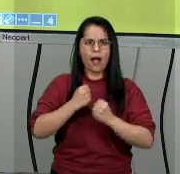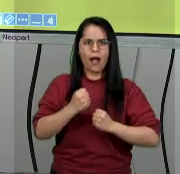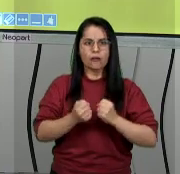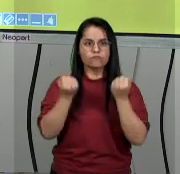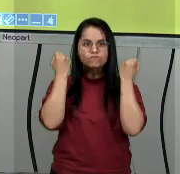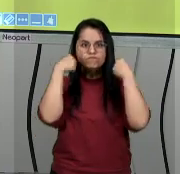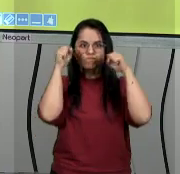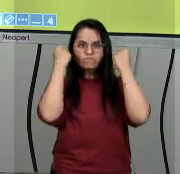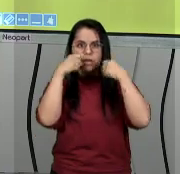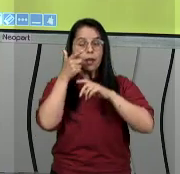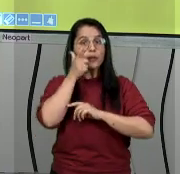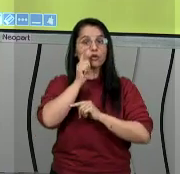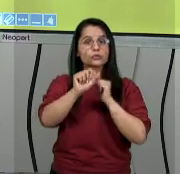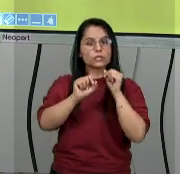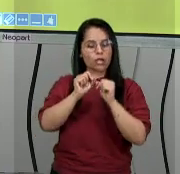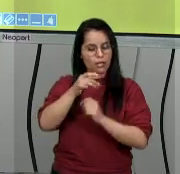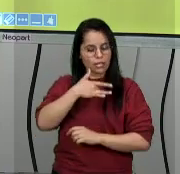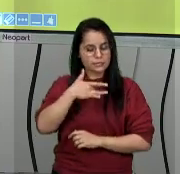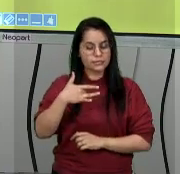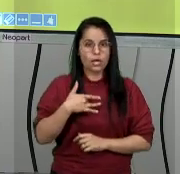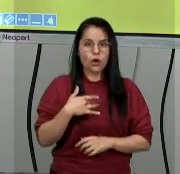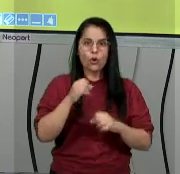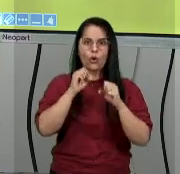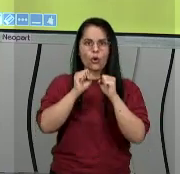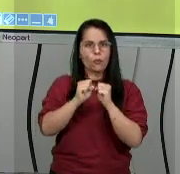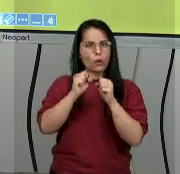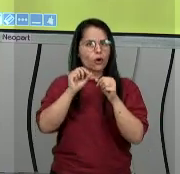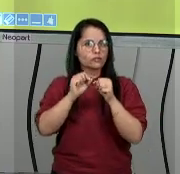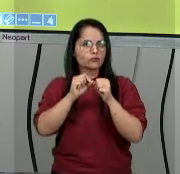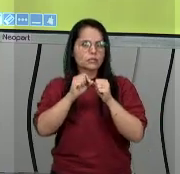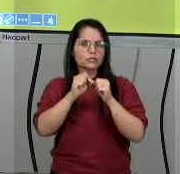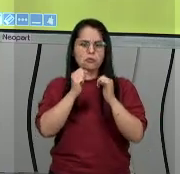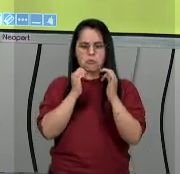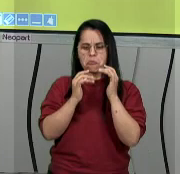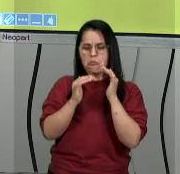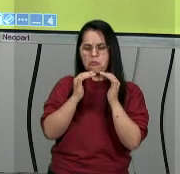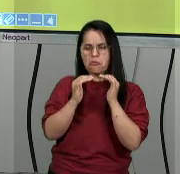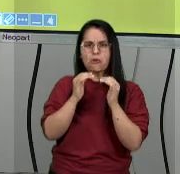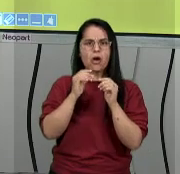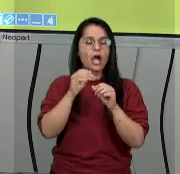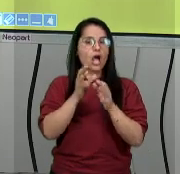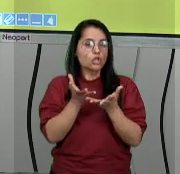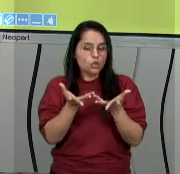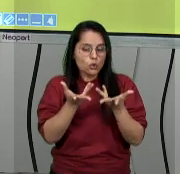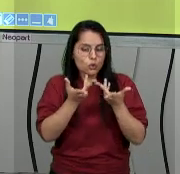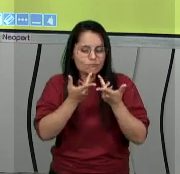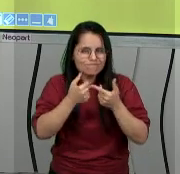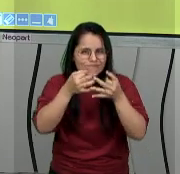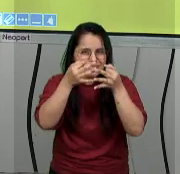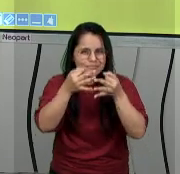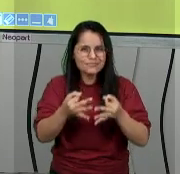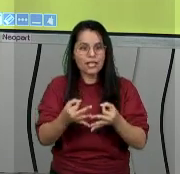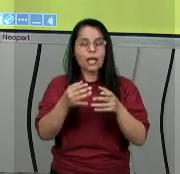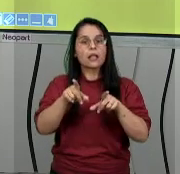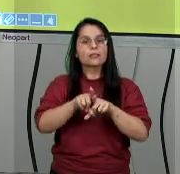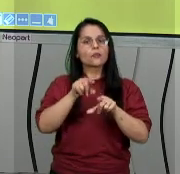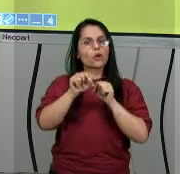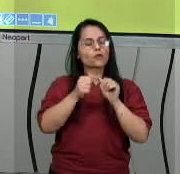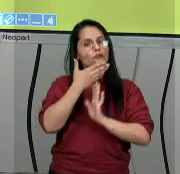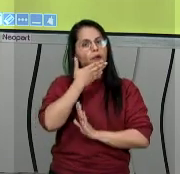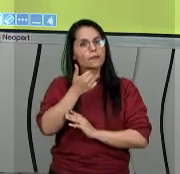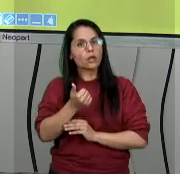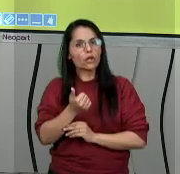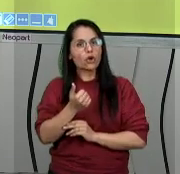massa, para que você tenha saúde, para que você possa fazer os seus movimentos com qualidade, com precisão. Você vai melhorando o